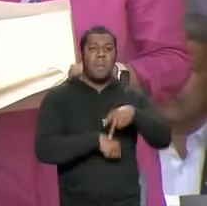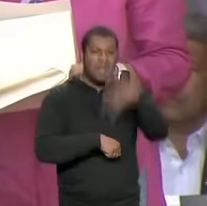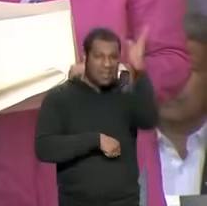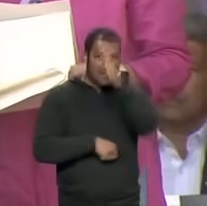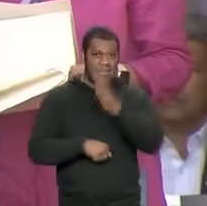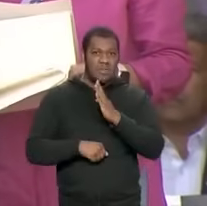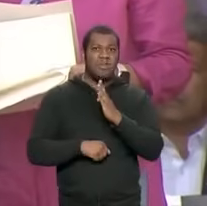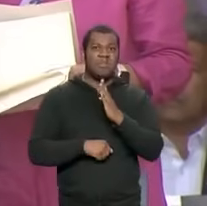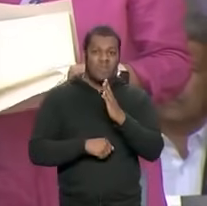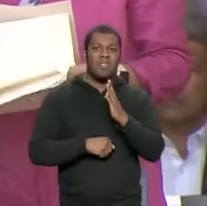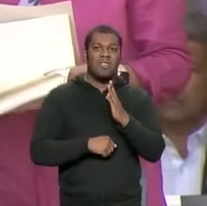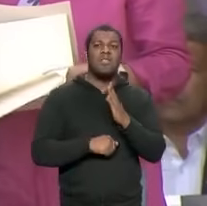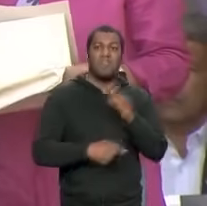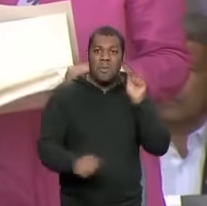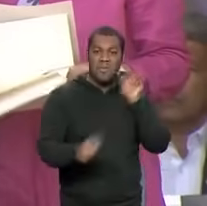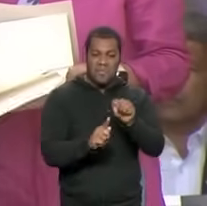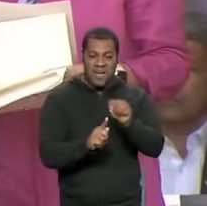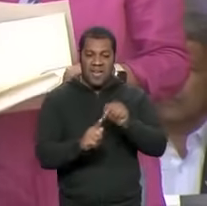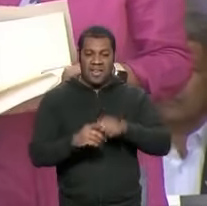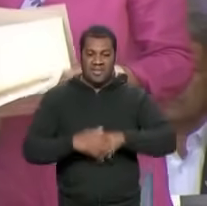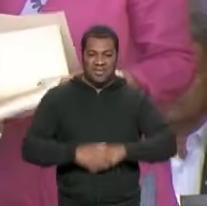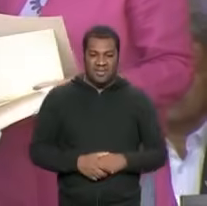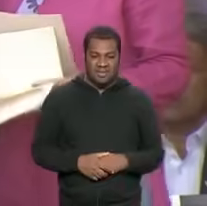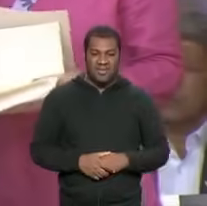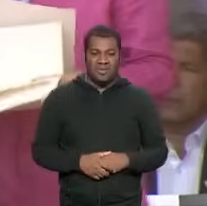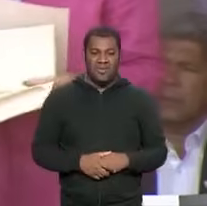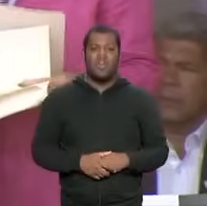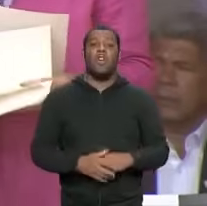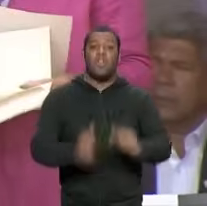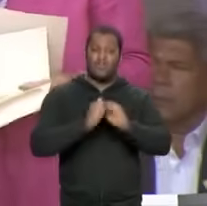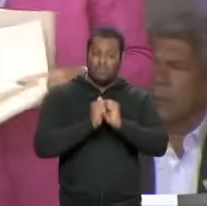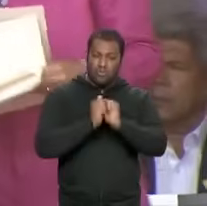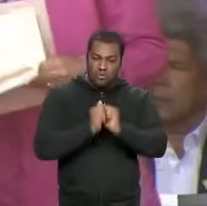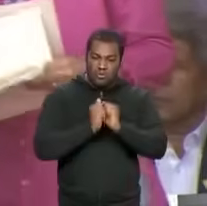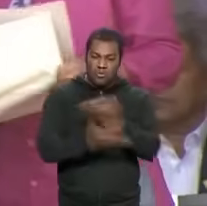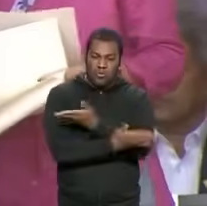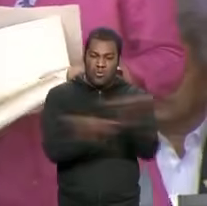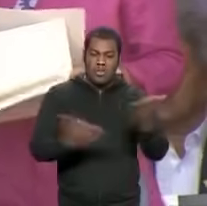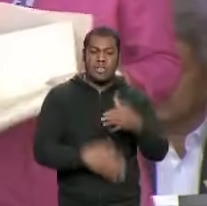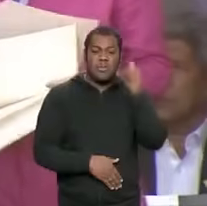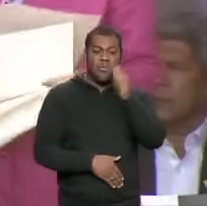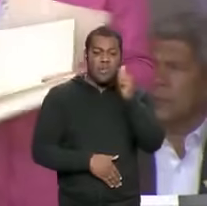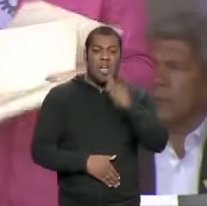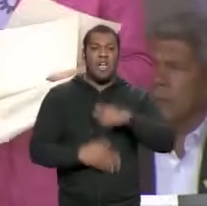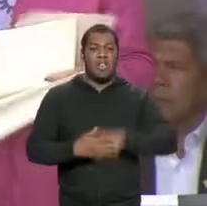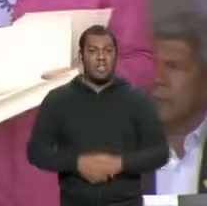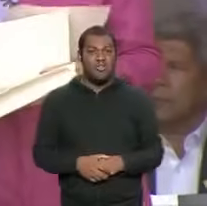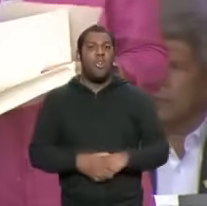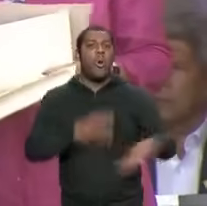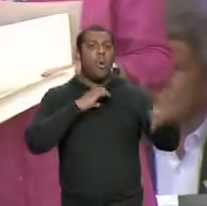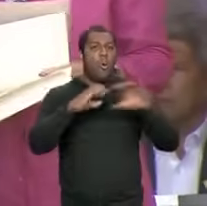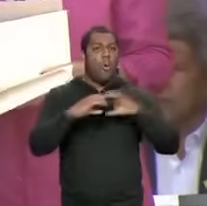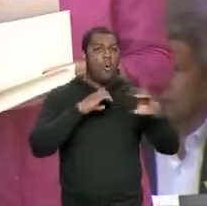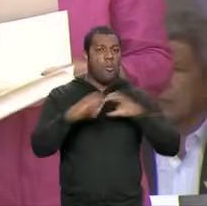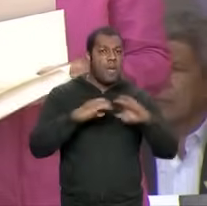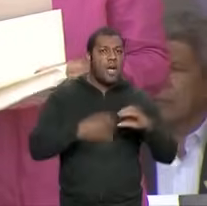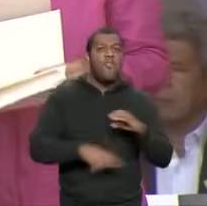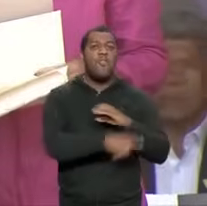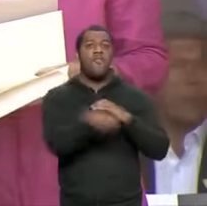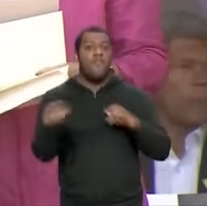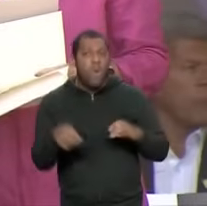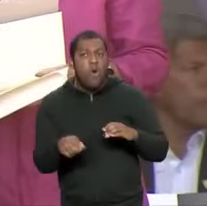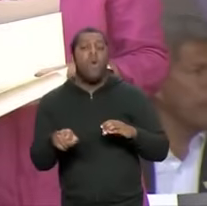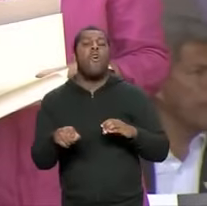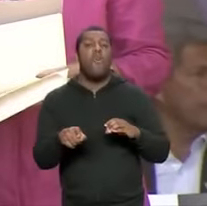construir é esse país que estamos construindo com vocês e que dialoga com as reivindicações que vocês